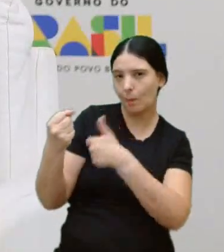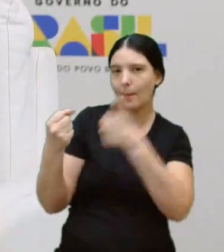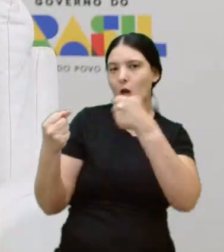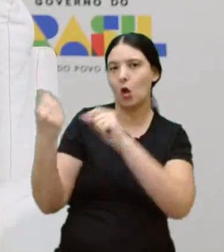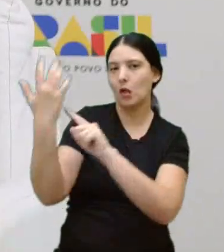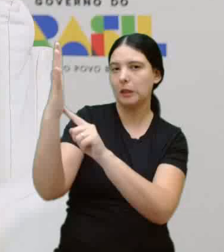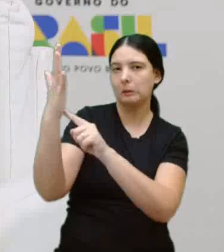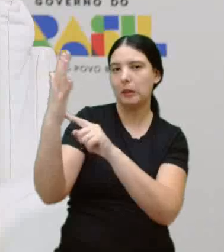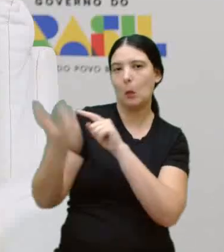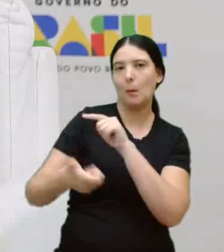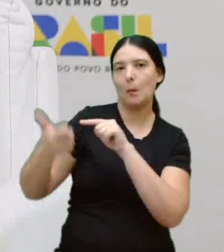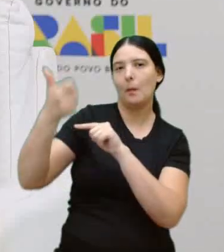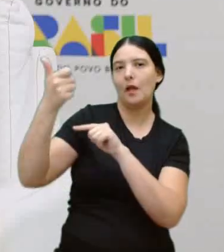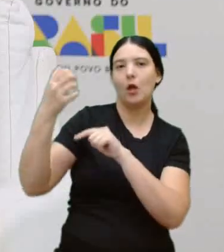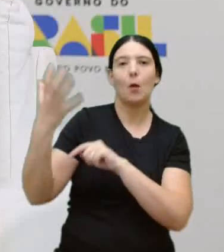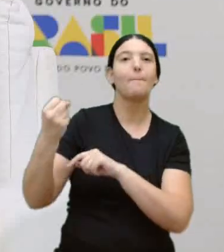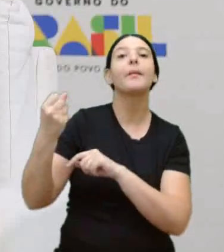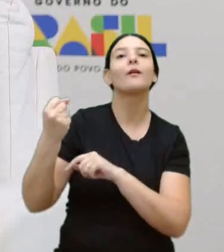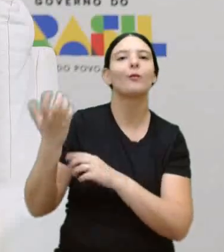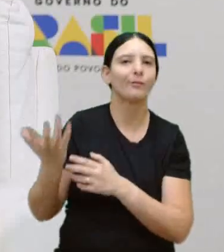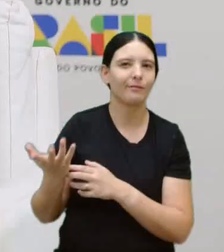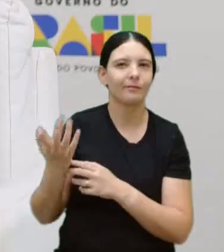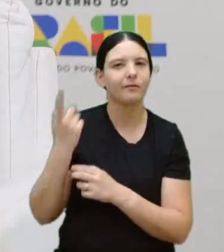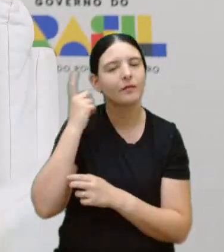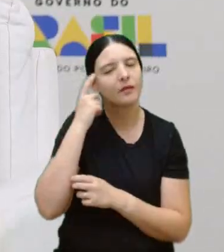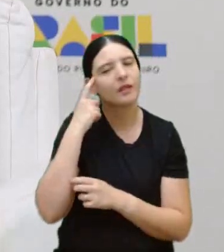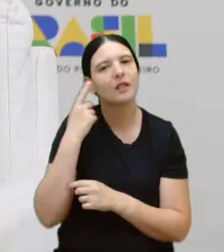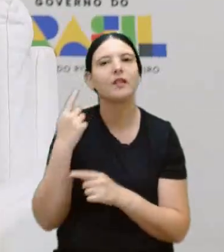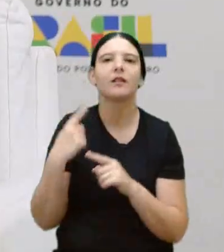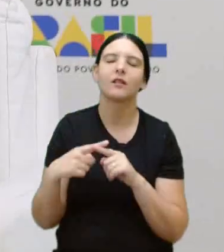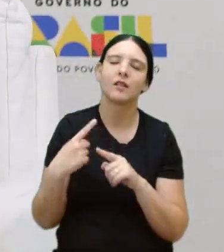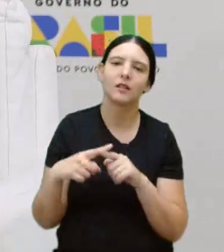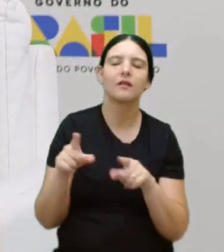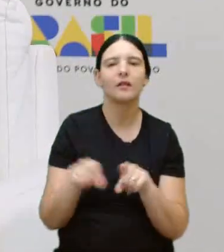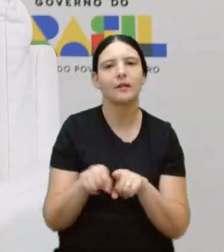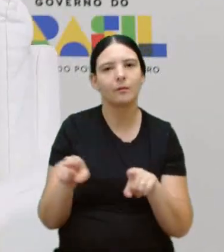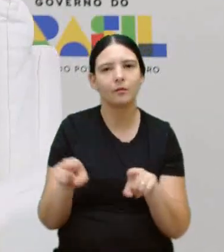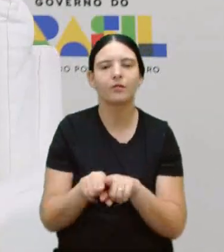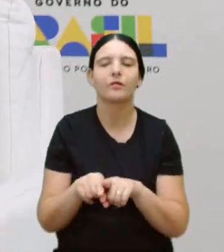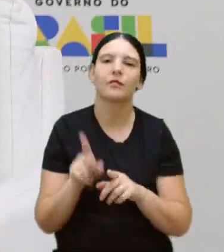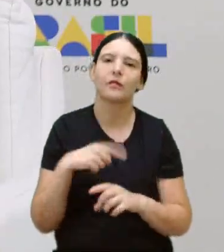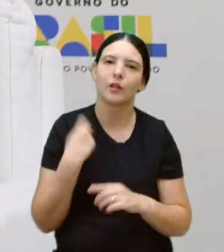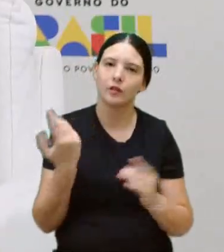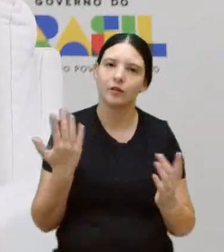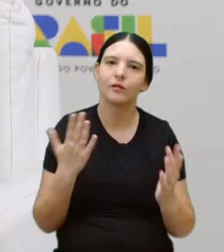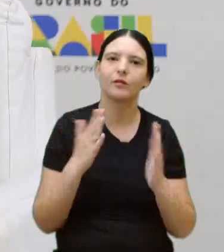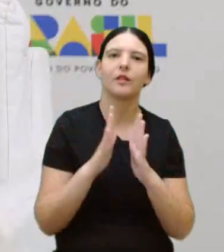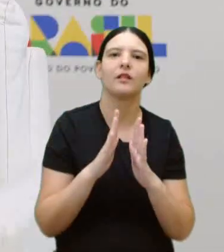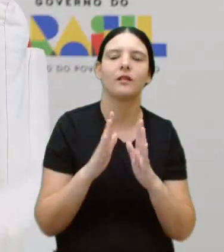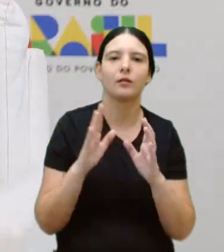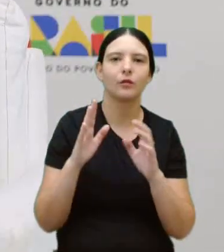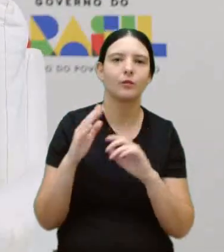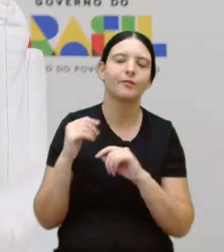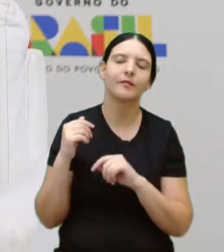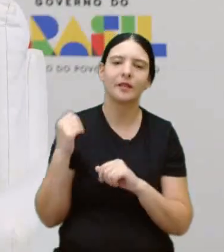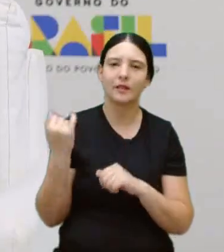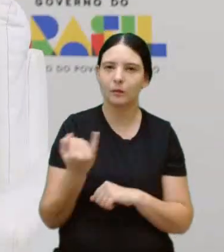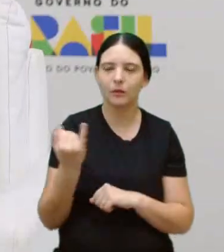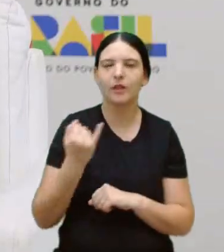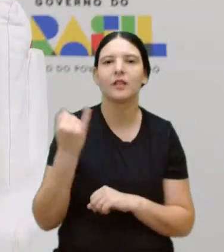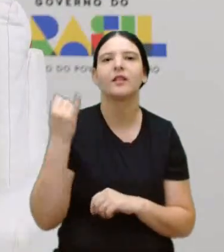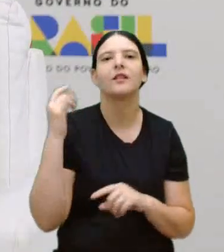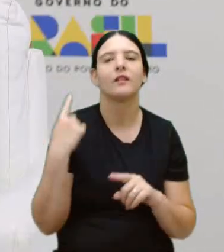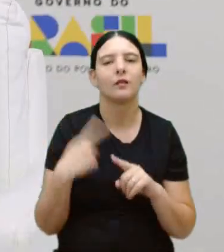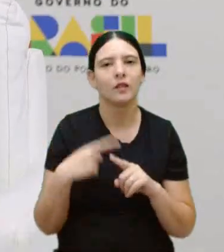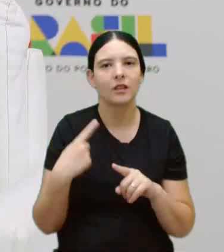que atacar, tem que ter uma branquitude crítica para a gente poder enfrentar o racismo estrutural. É muito importante. Isso vai também